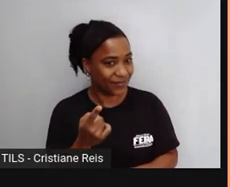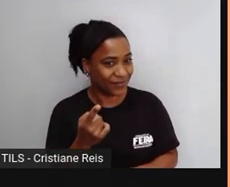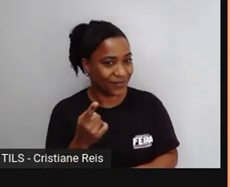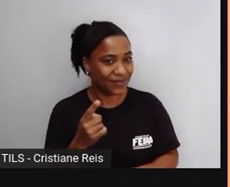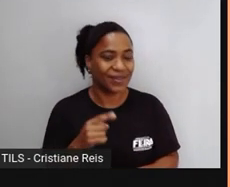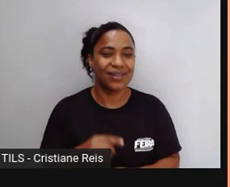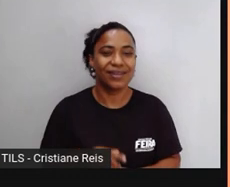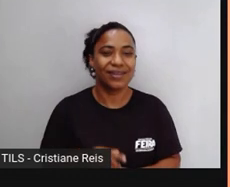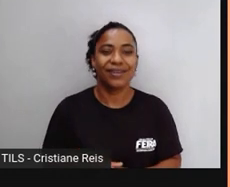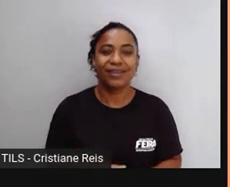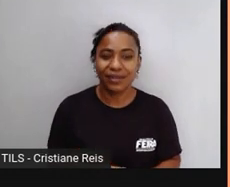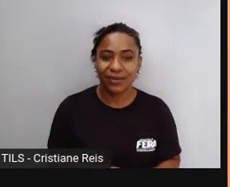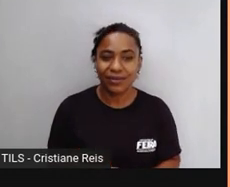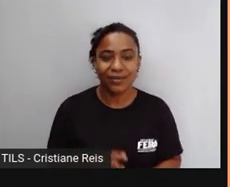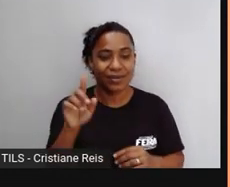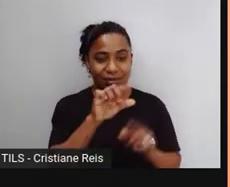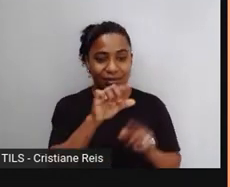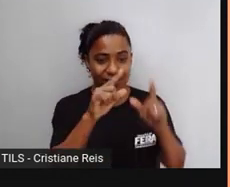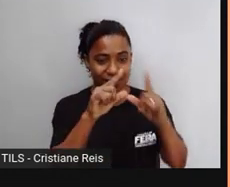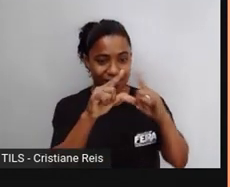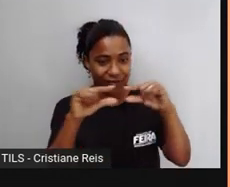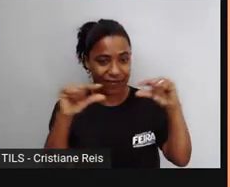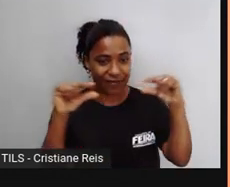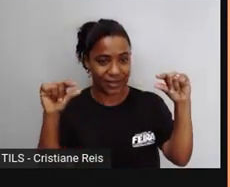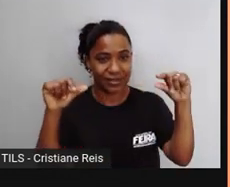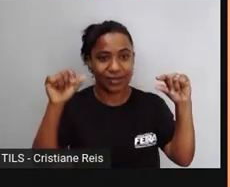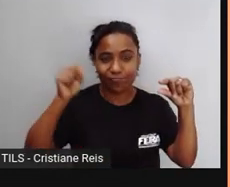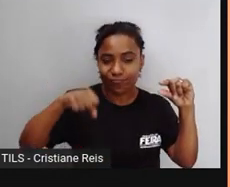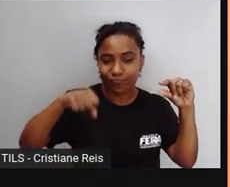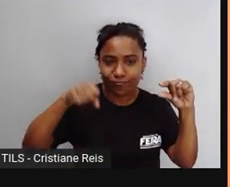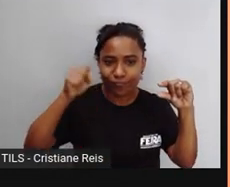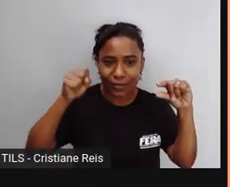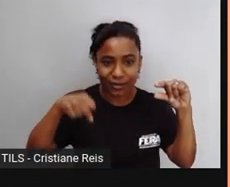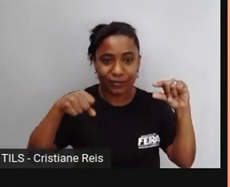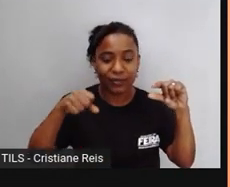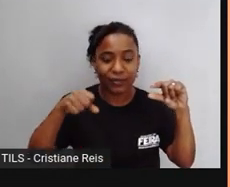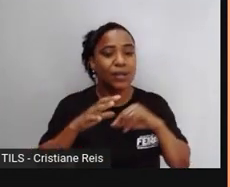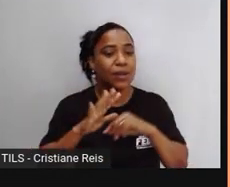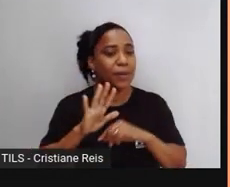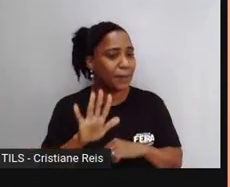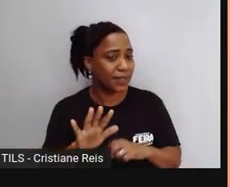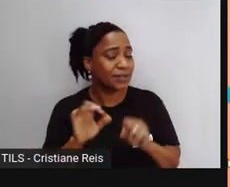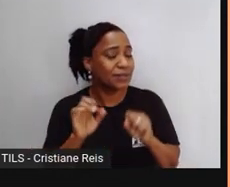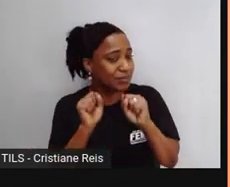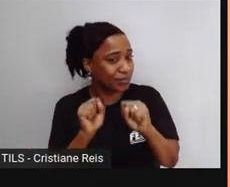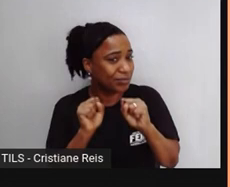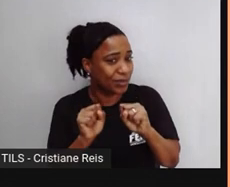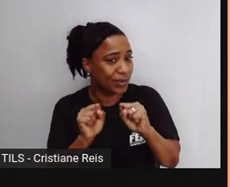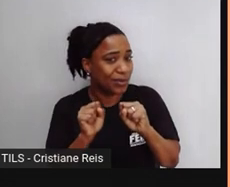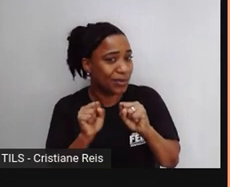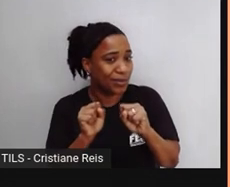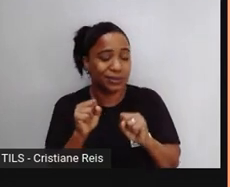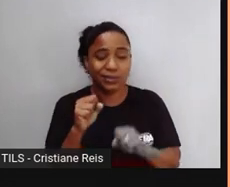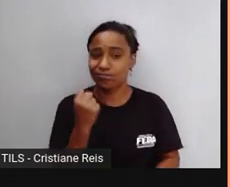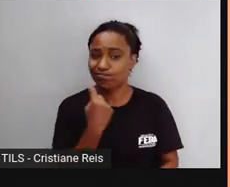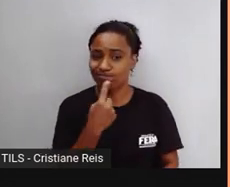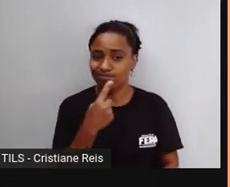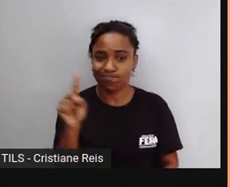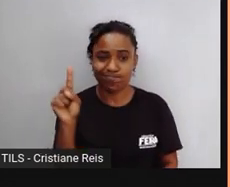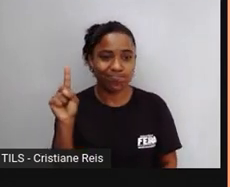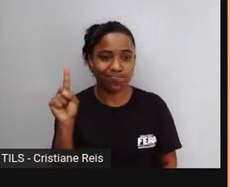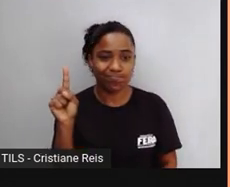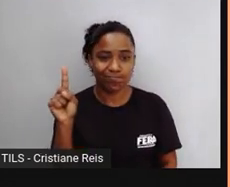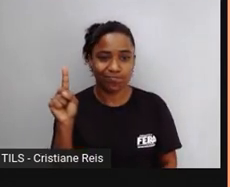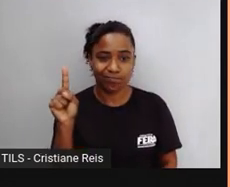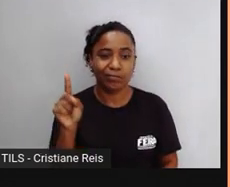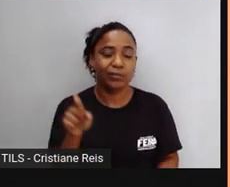frases afirmativas. Nós estamos afirmando alguma coisa. Mas é possível também negar. Para